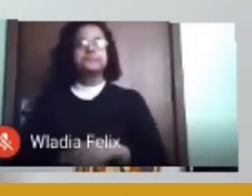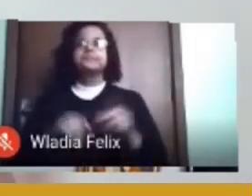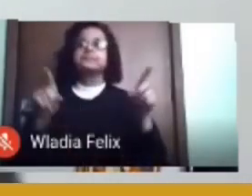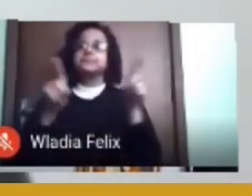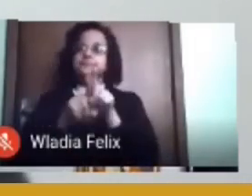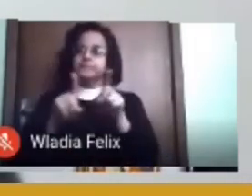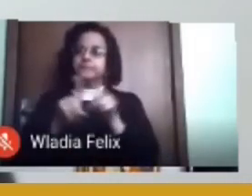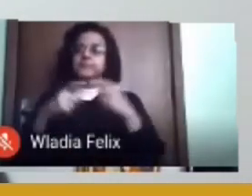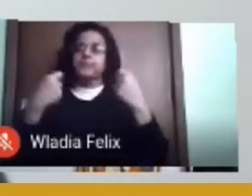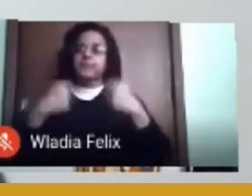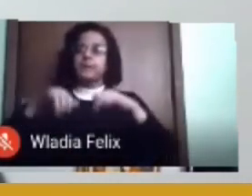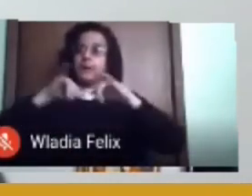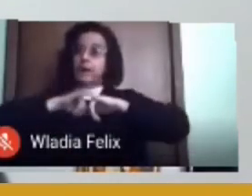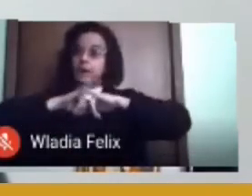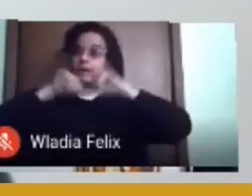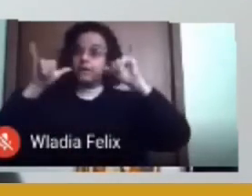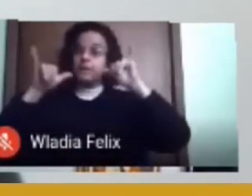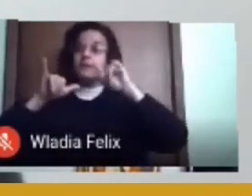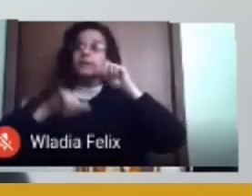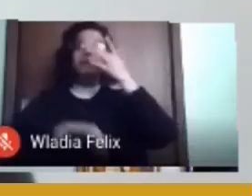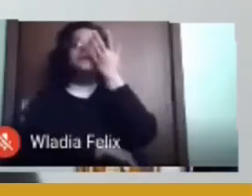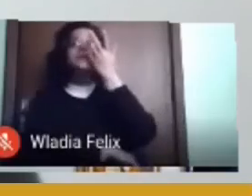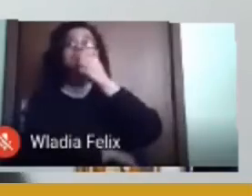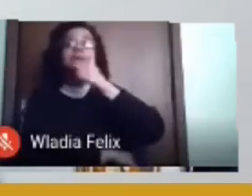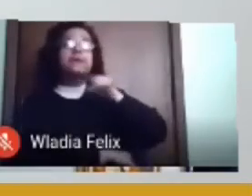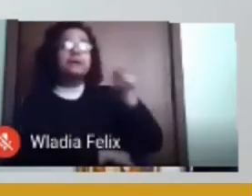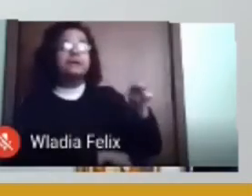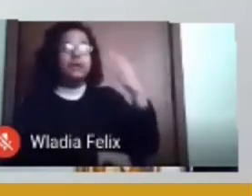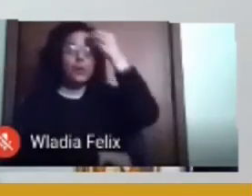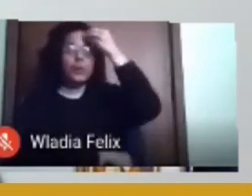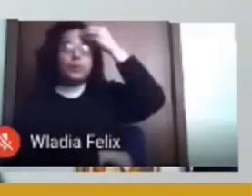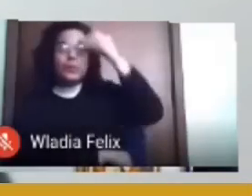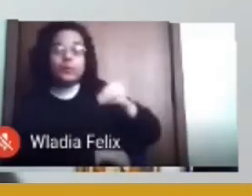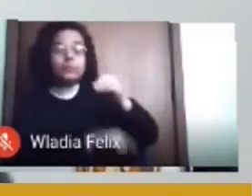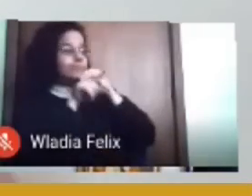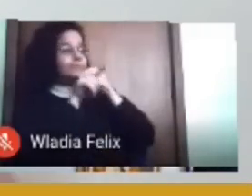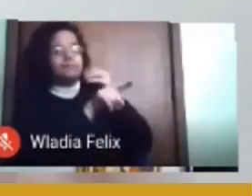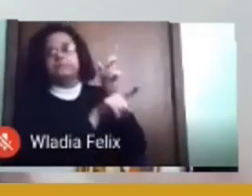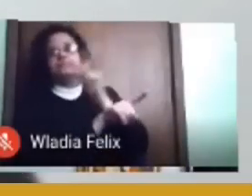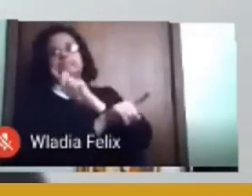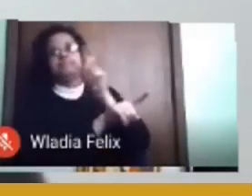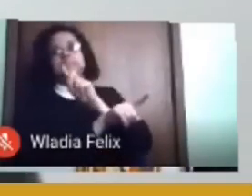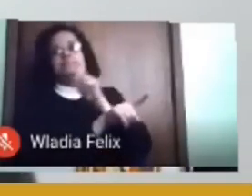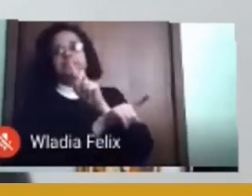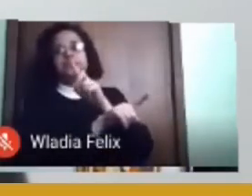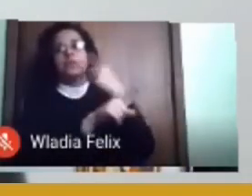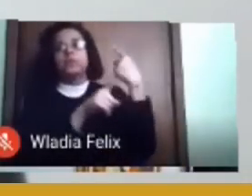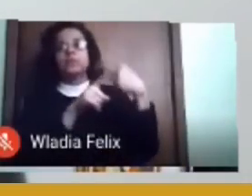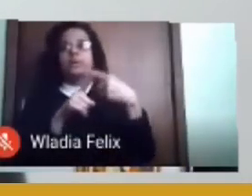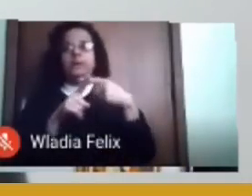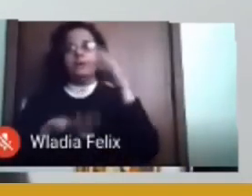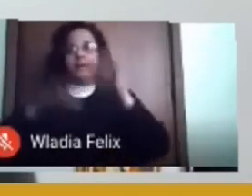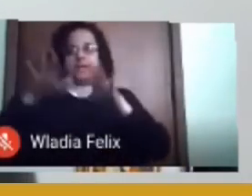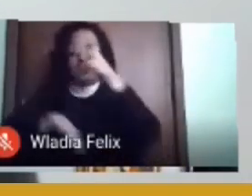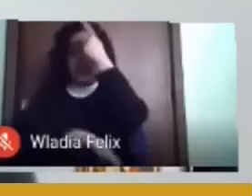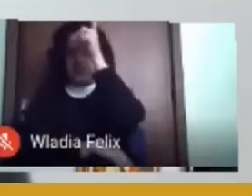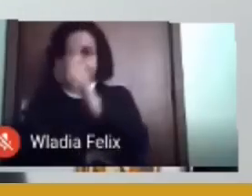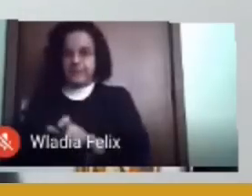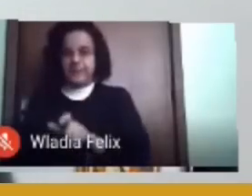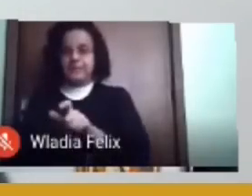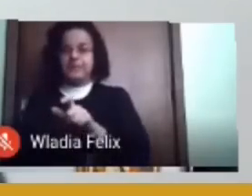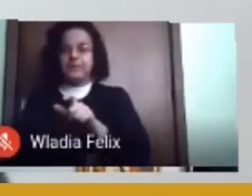que o agressor ou agressora coloque a culpa na criança, e nós temos que nos mostrar disponíveis para a criança caso ela queira